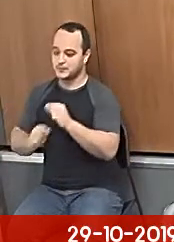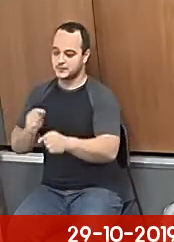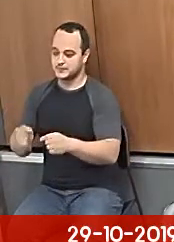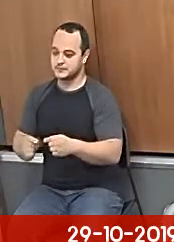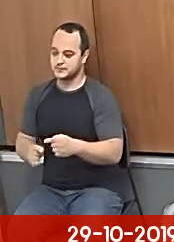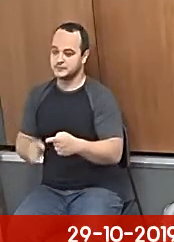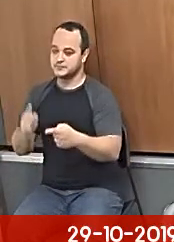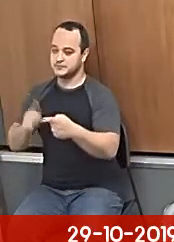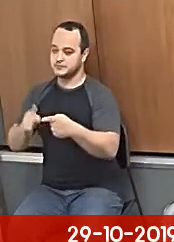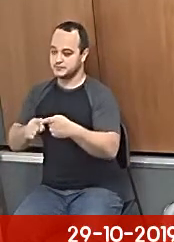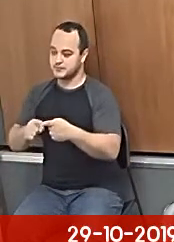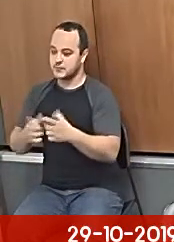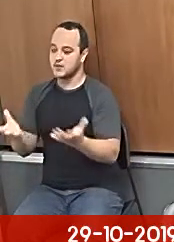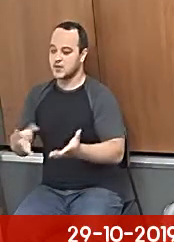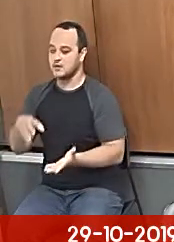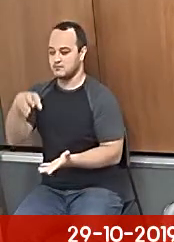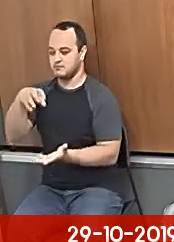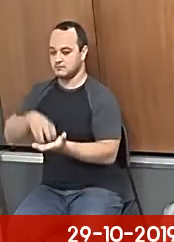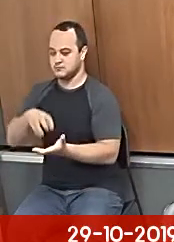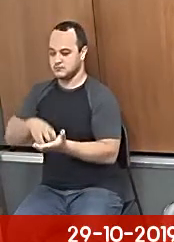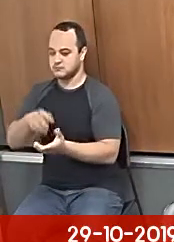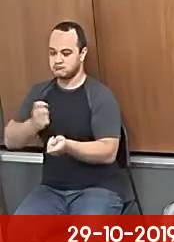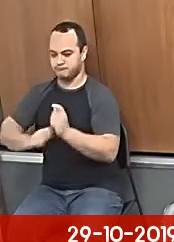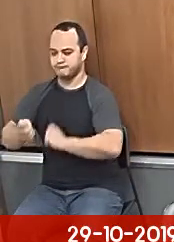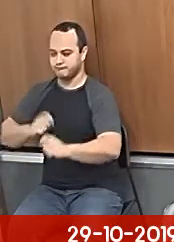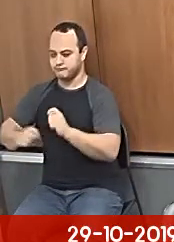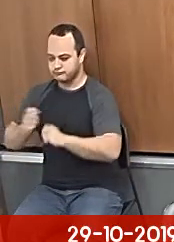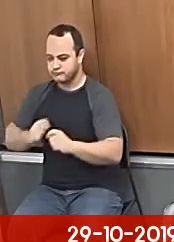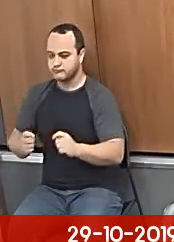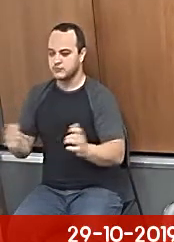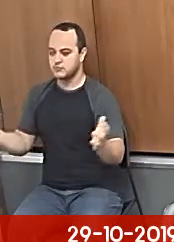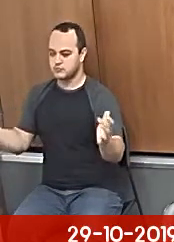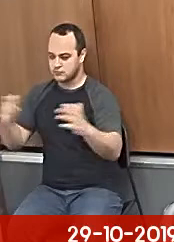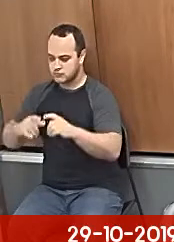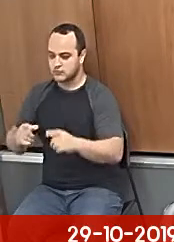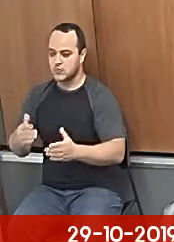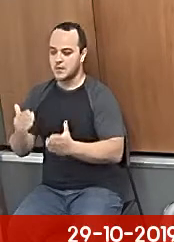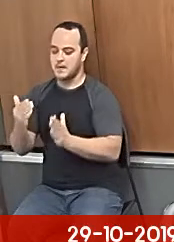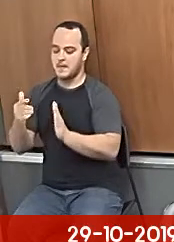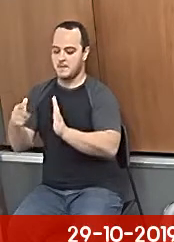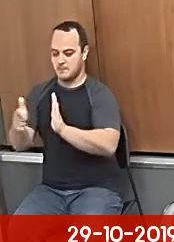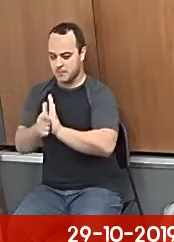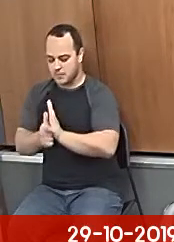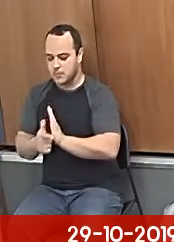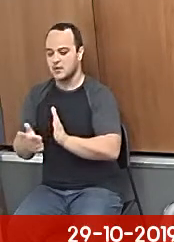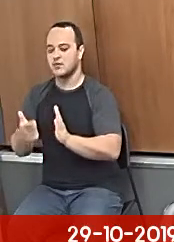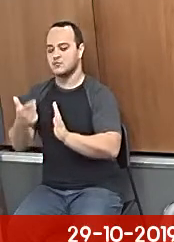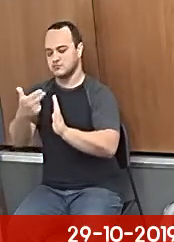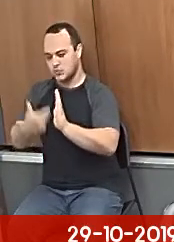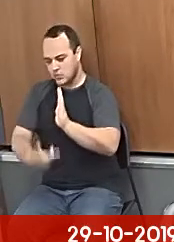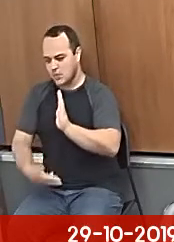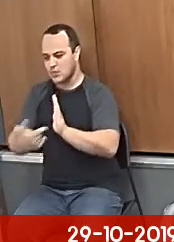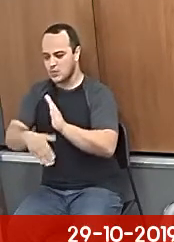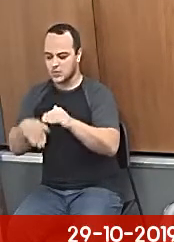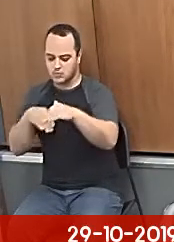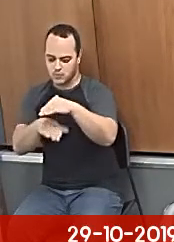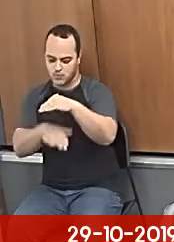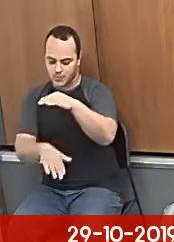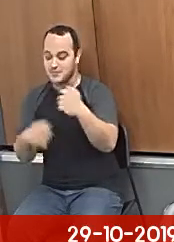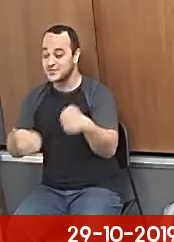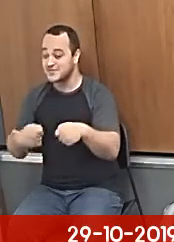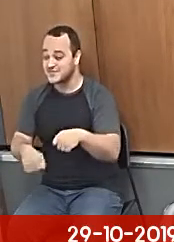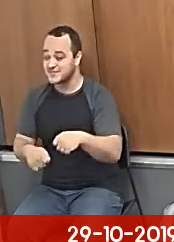de ter uma sede administrativa para a gente conseguir arquivar os nossos documentos, porque hoje a nossa sede administrativa é na casa do